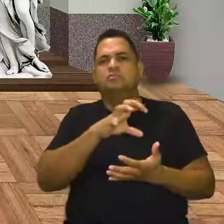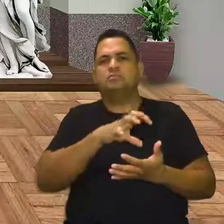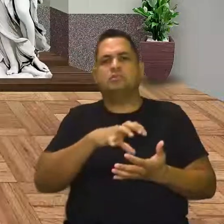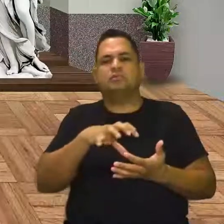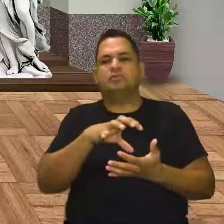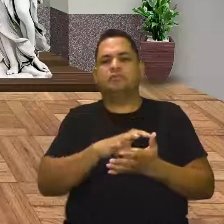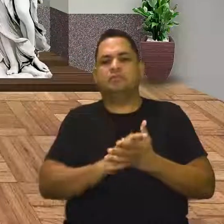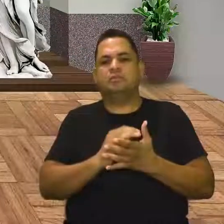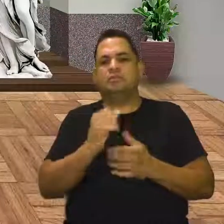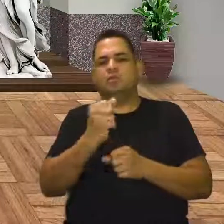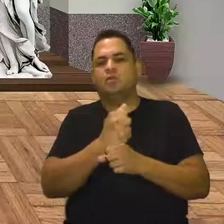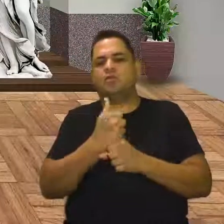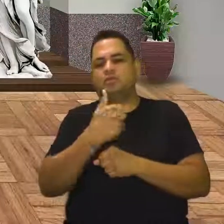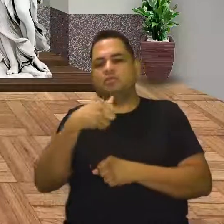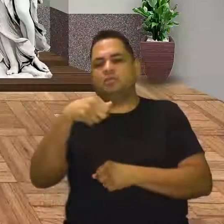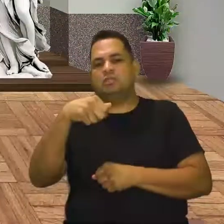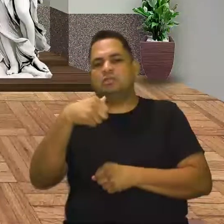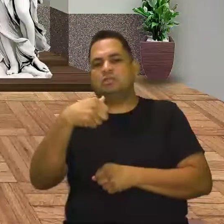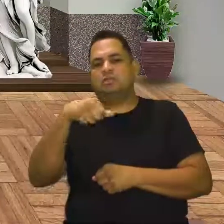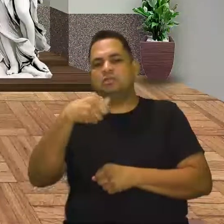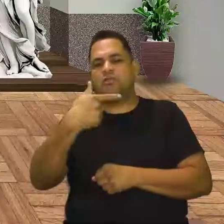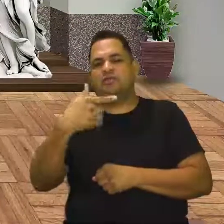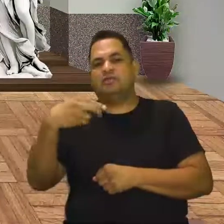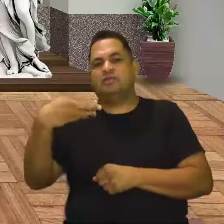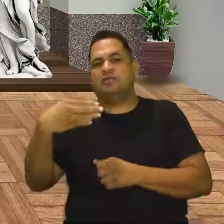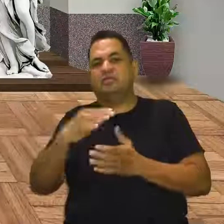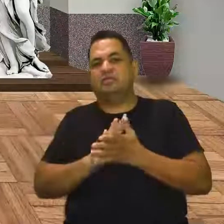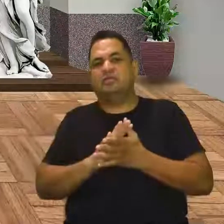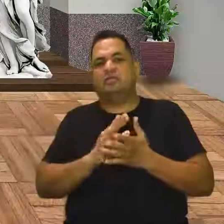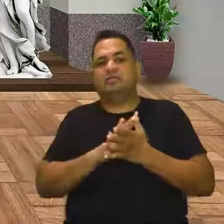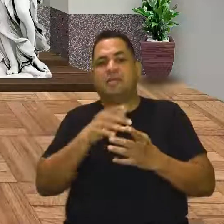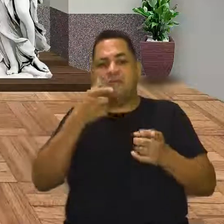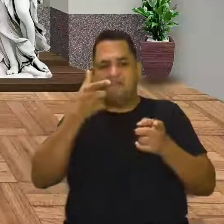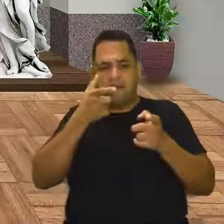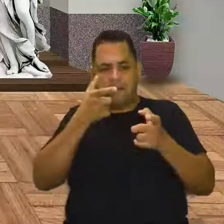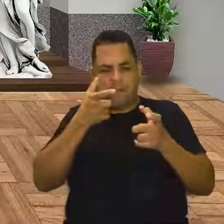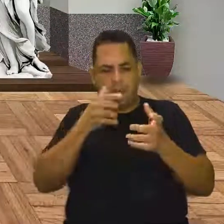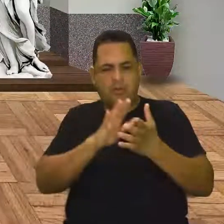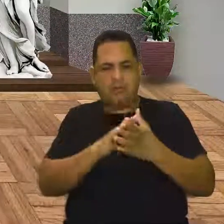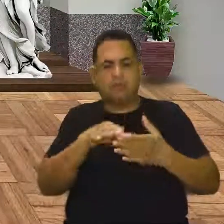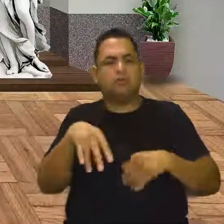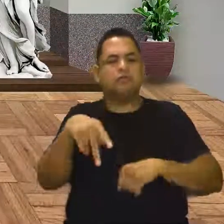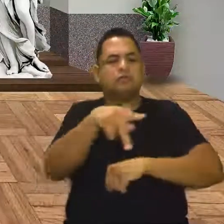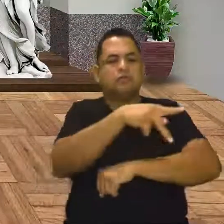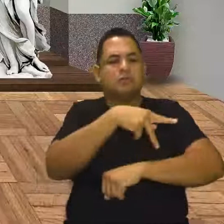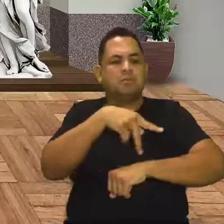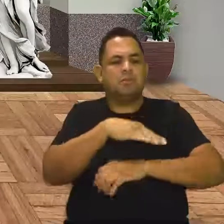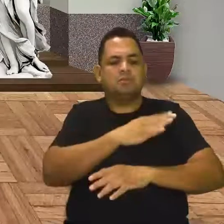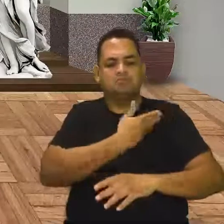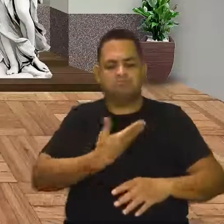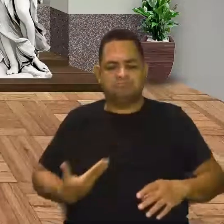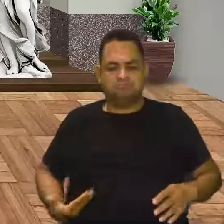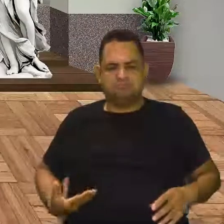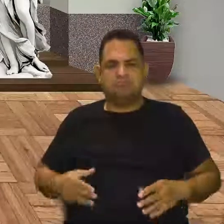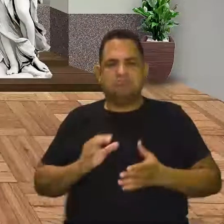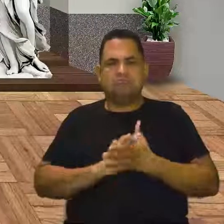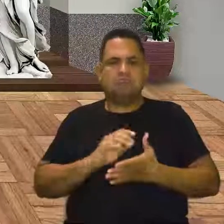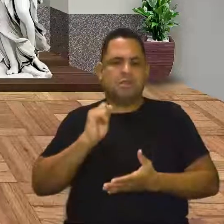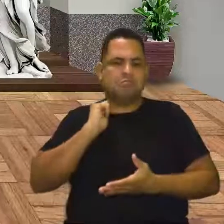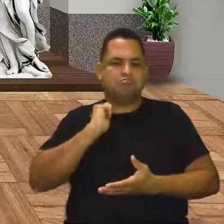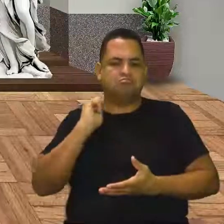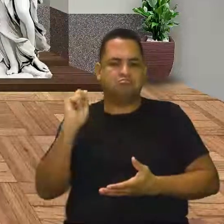1824. Frei Caneca, ele vai ser fuzilado em praça pública. Tiradentes,